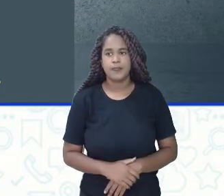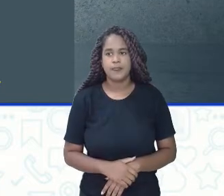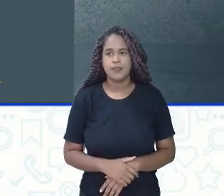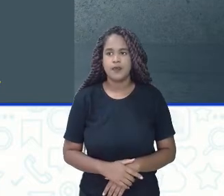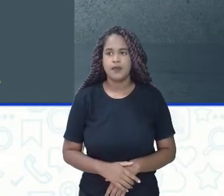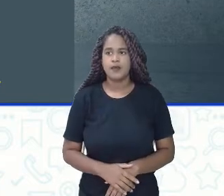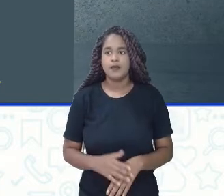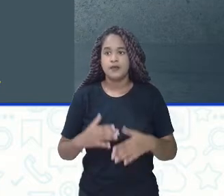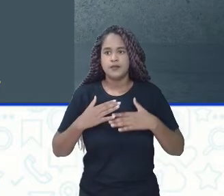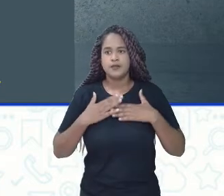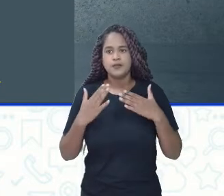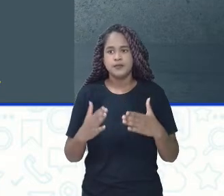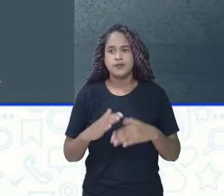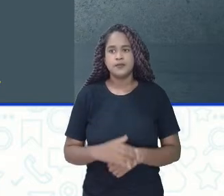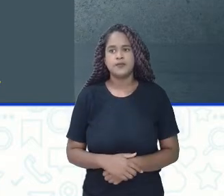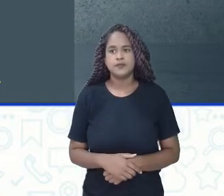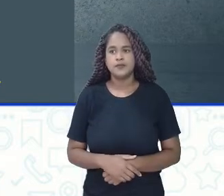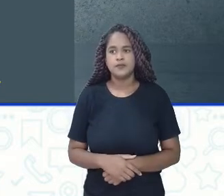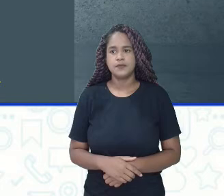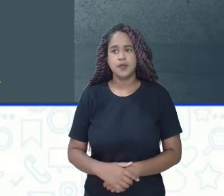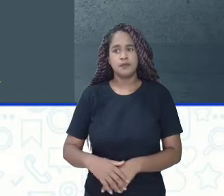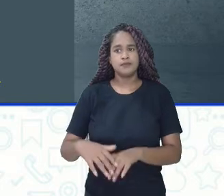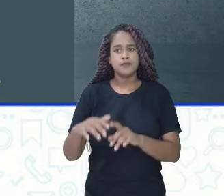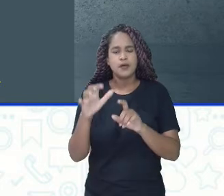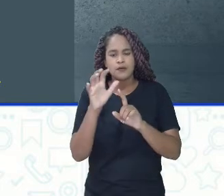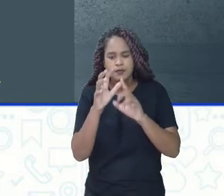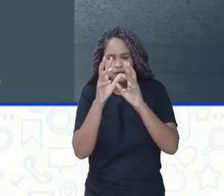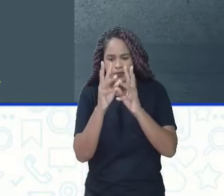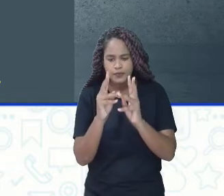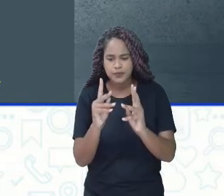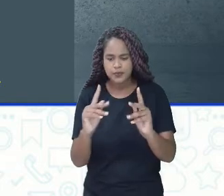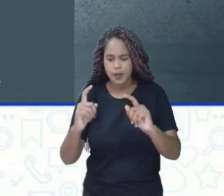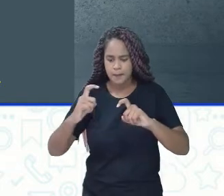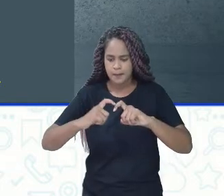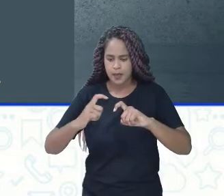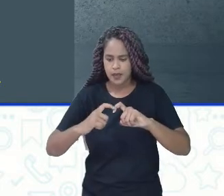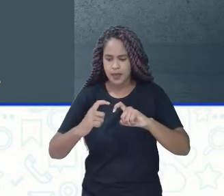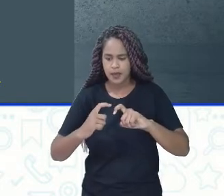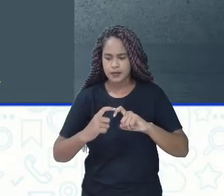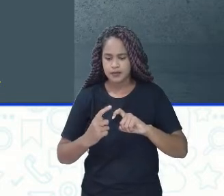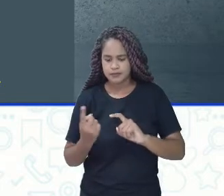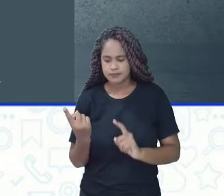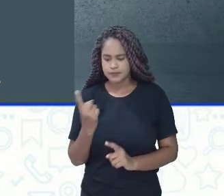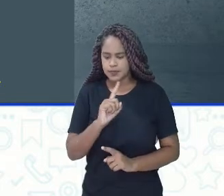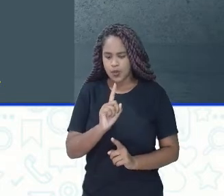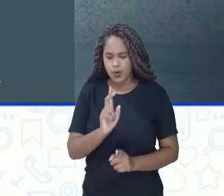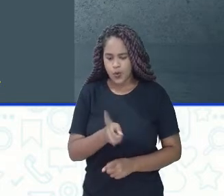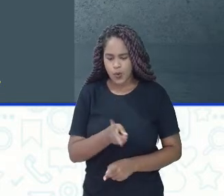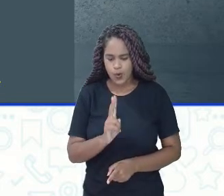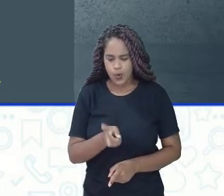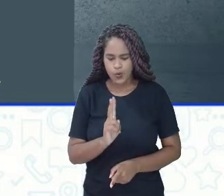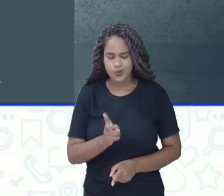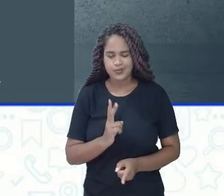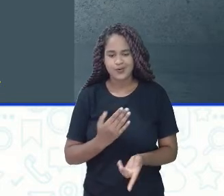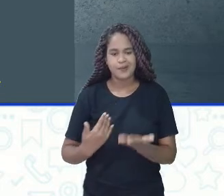pasmo. A lúgubre influência de Hyde desaparecera. O médico voltara a seus velhos afazeres e amizades. Aqui a gente